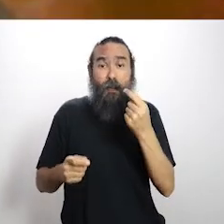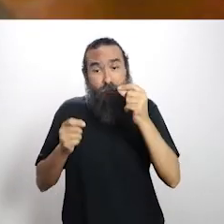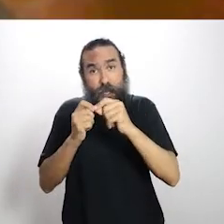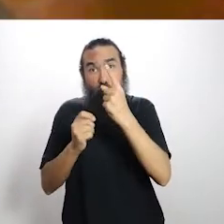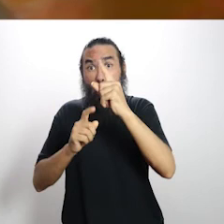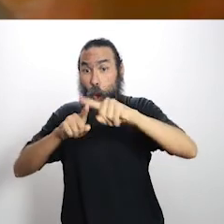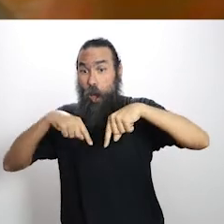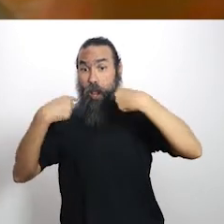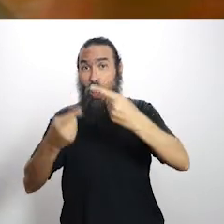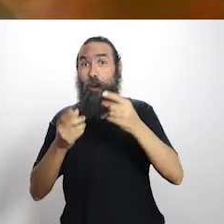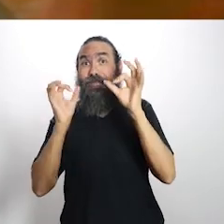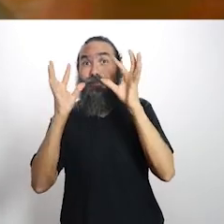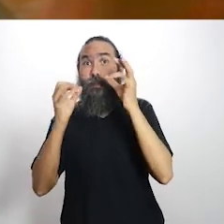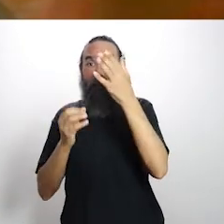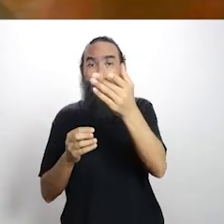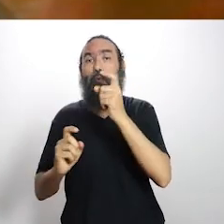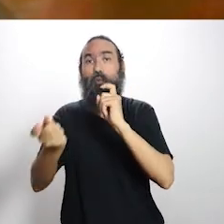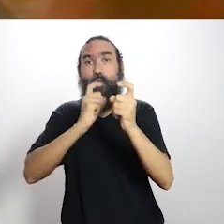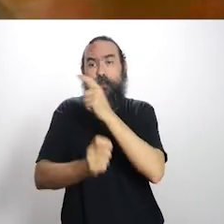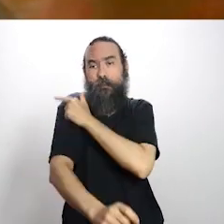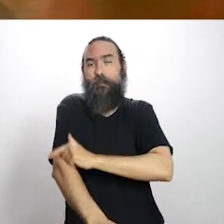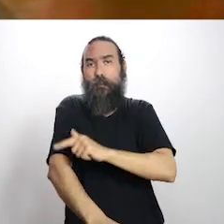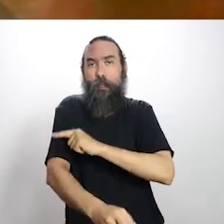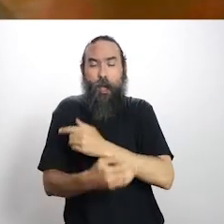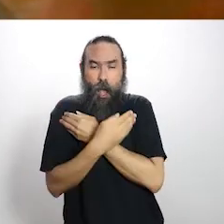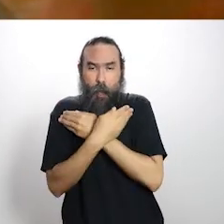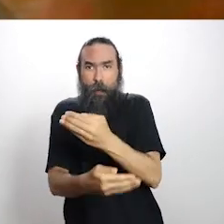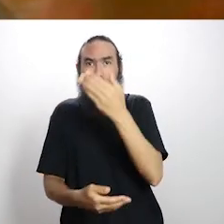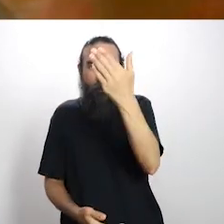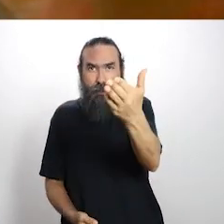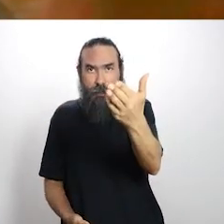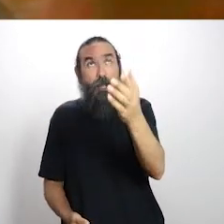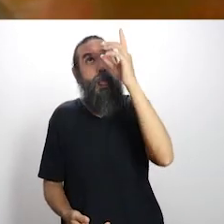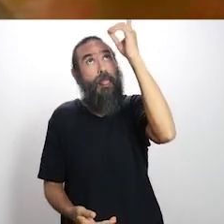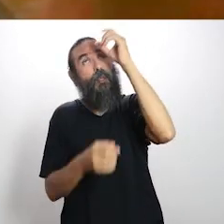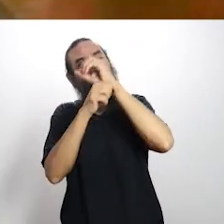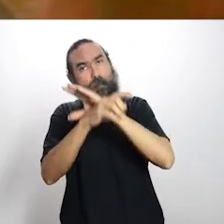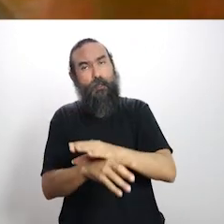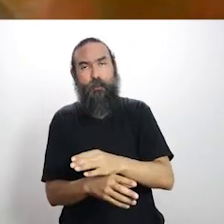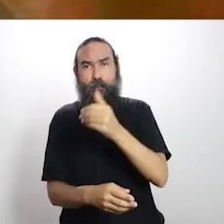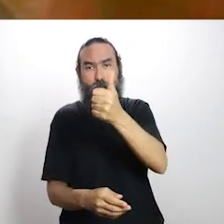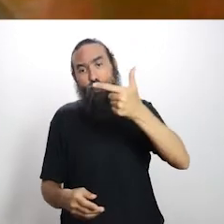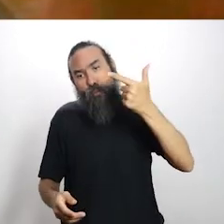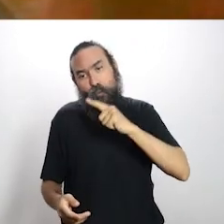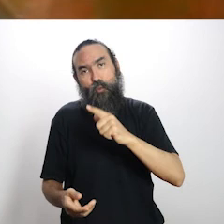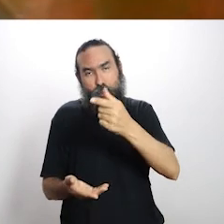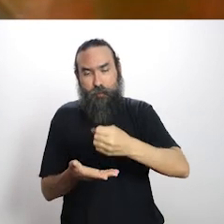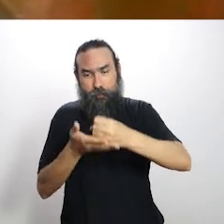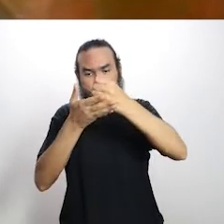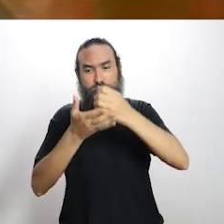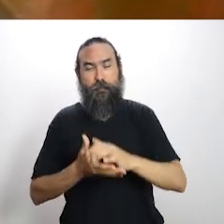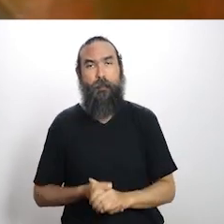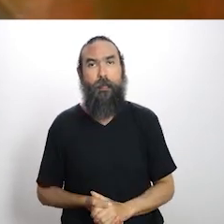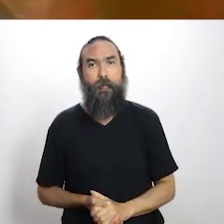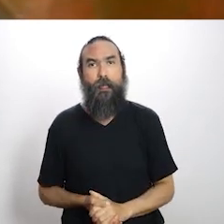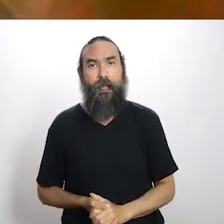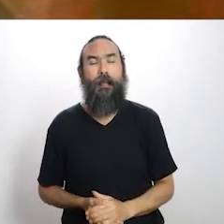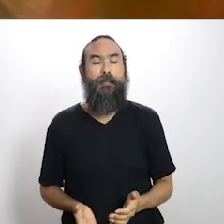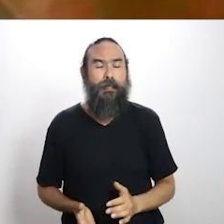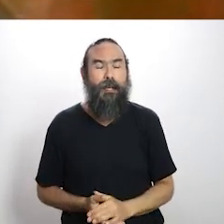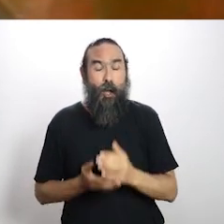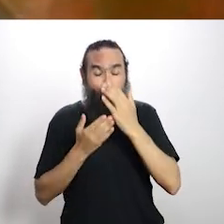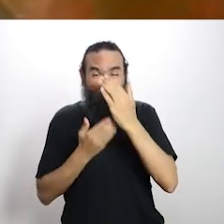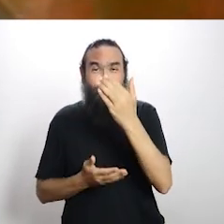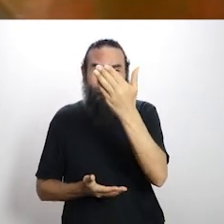obrigado secretário obrigado pela sua participação então agora vou vou passar para